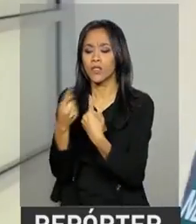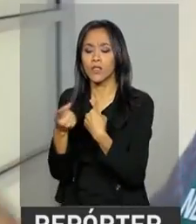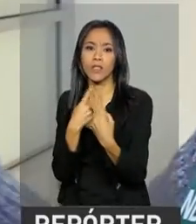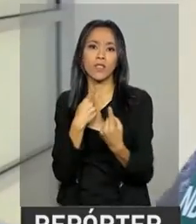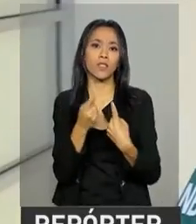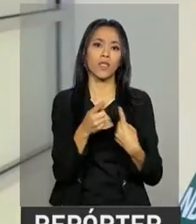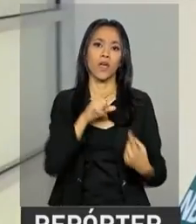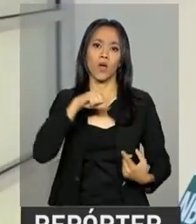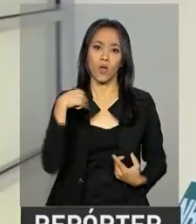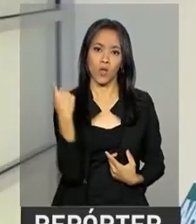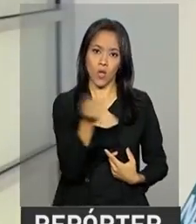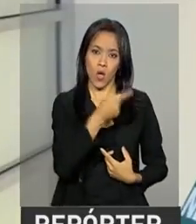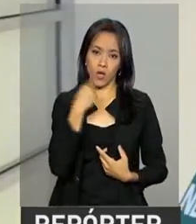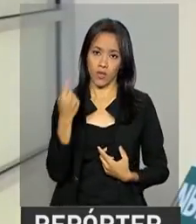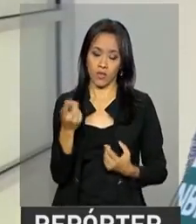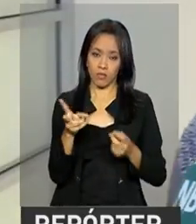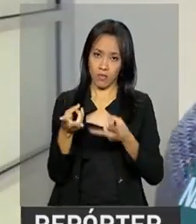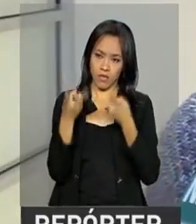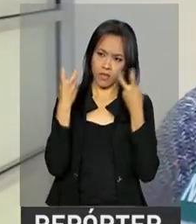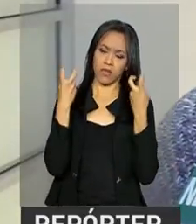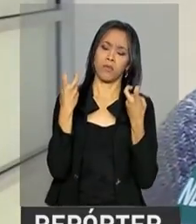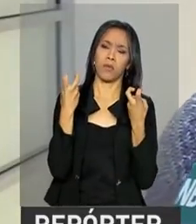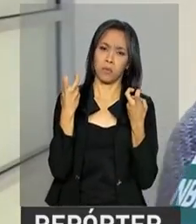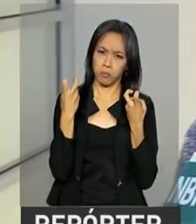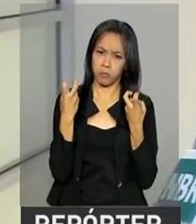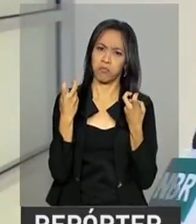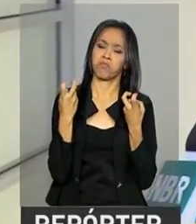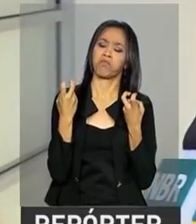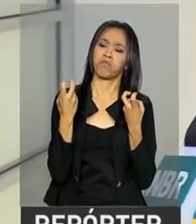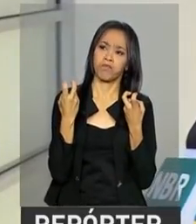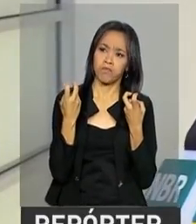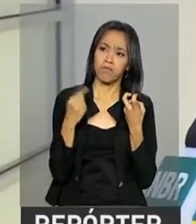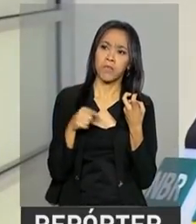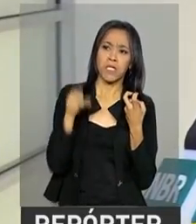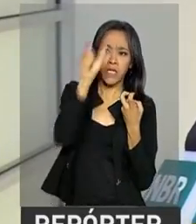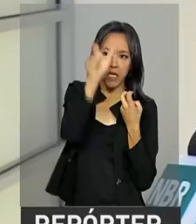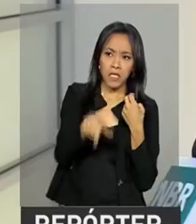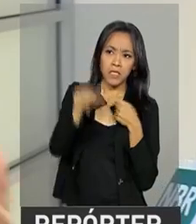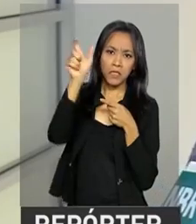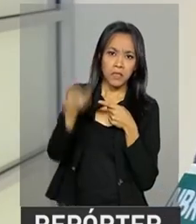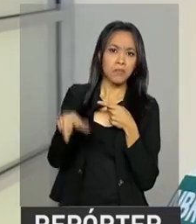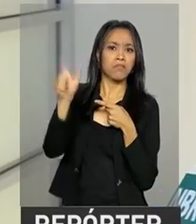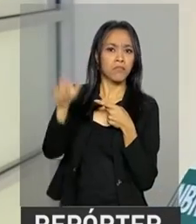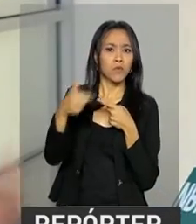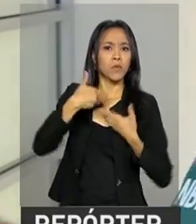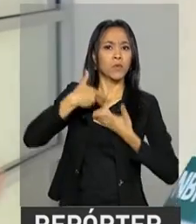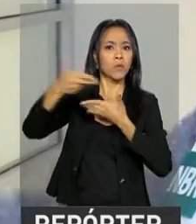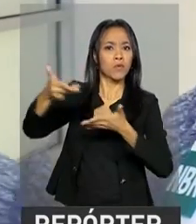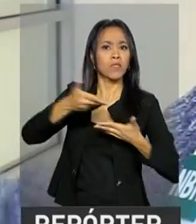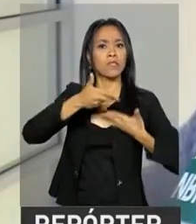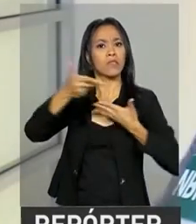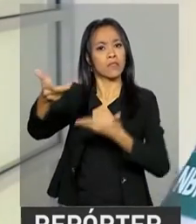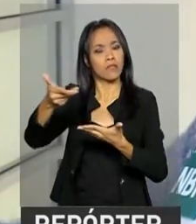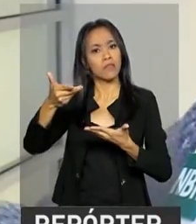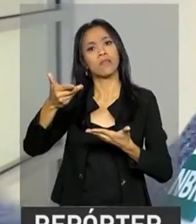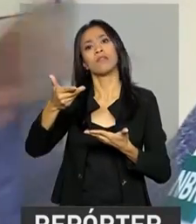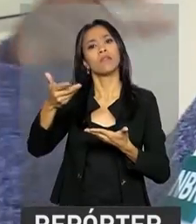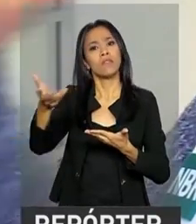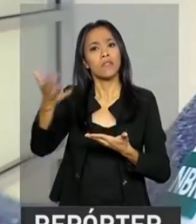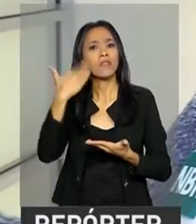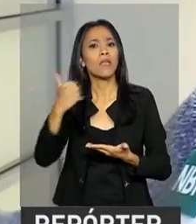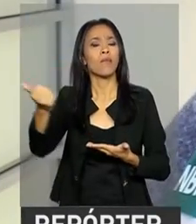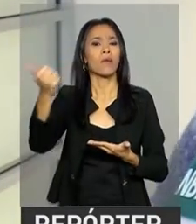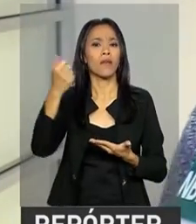gente percebeu a partir dos representantes que eles estão sendo muito solícitos nesse sentido e querem, de